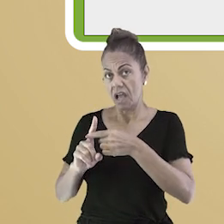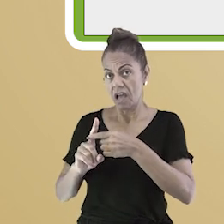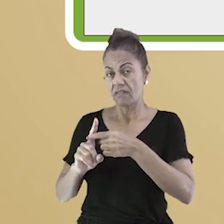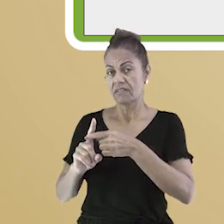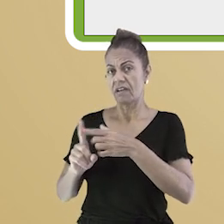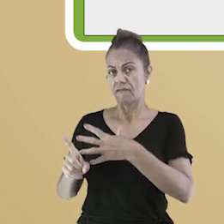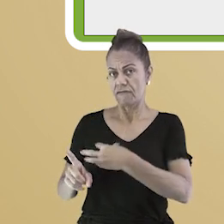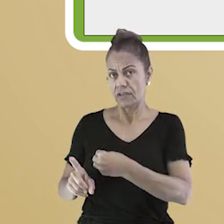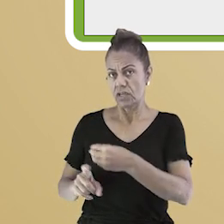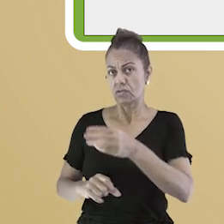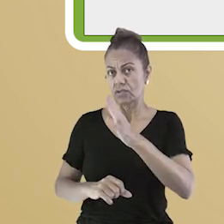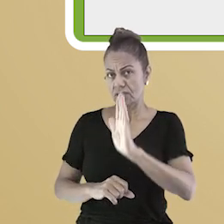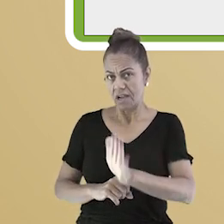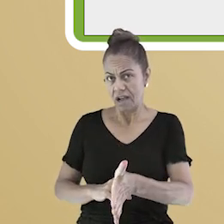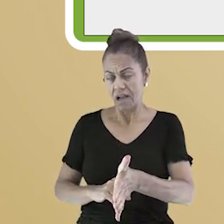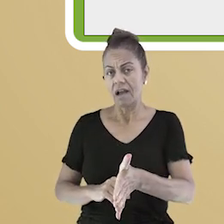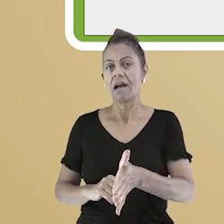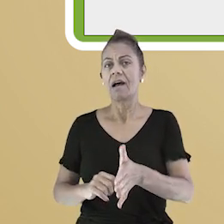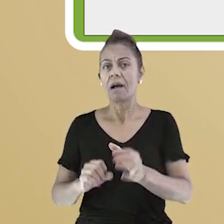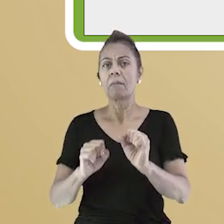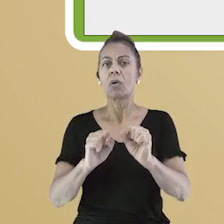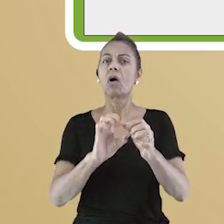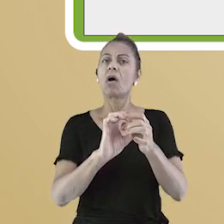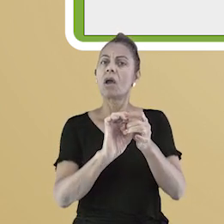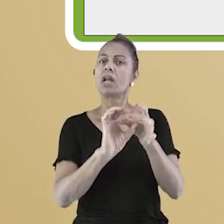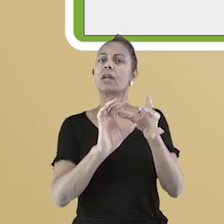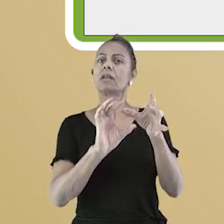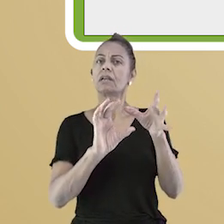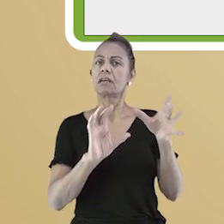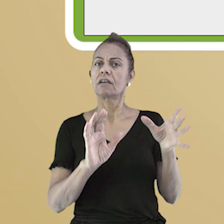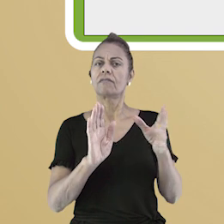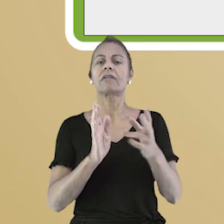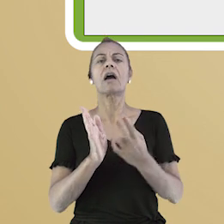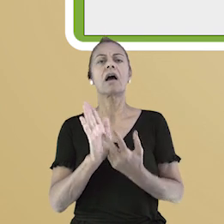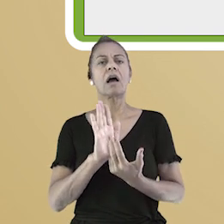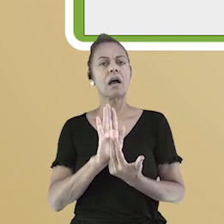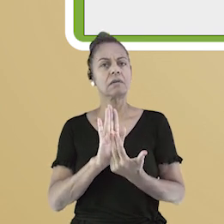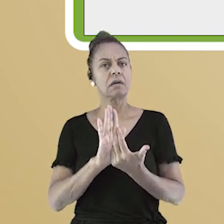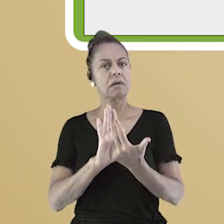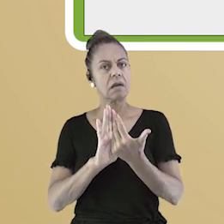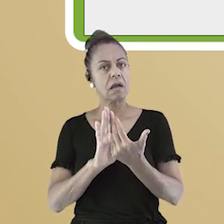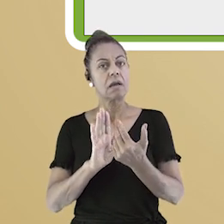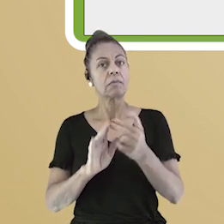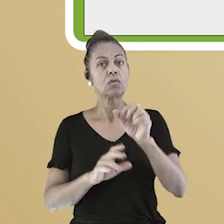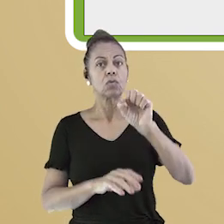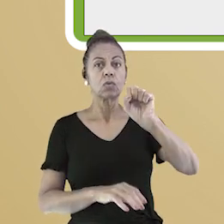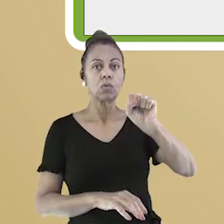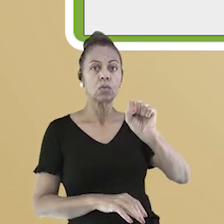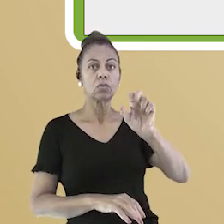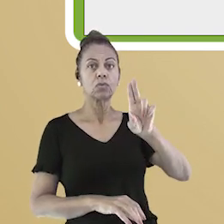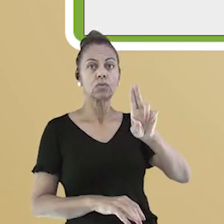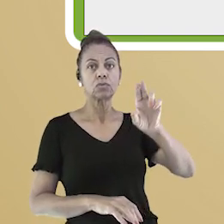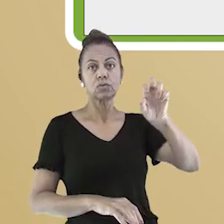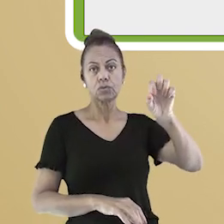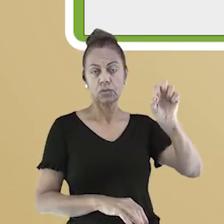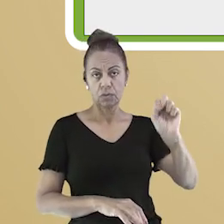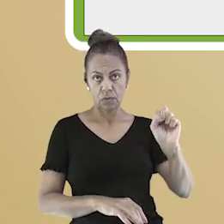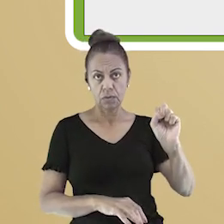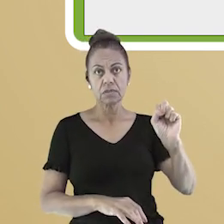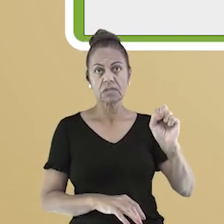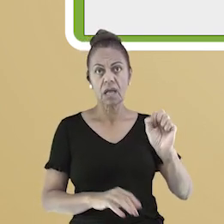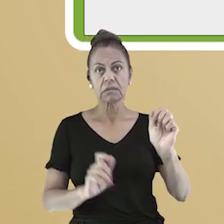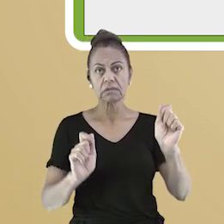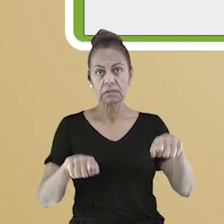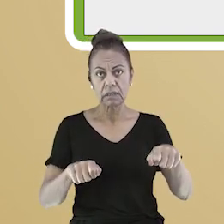não pretendam ter filhos. E são essas algumas das exigências feitas pelo Serviço Público de Saúde, né, no caso